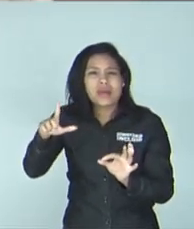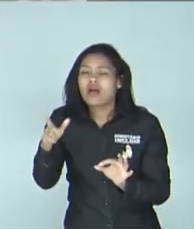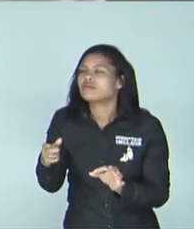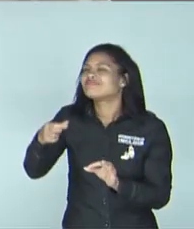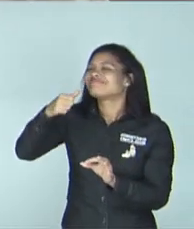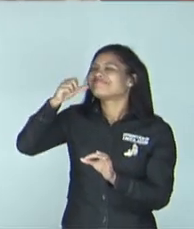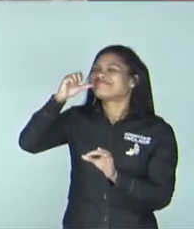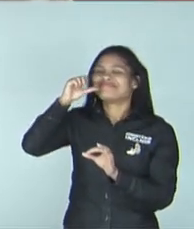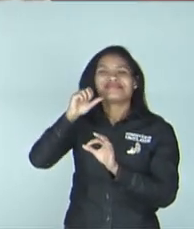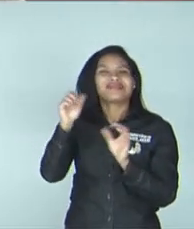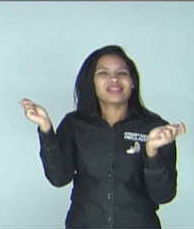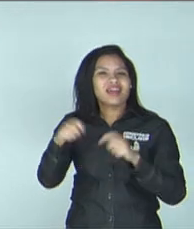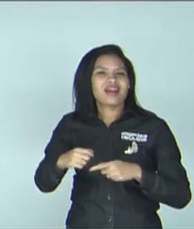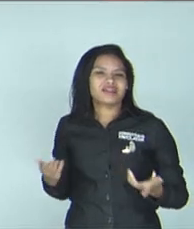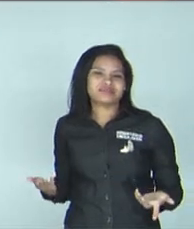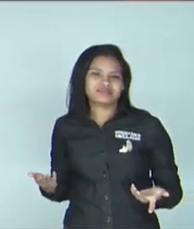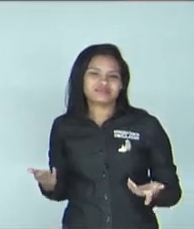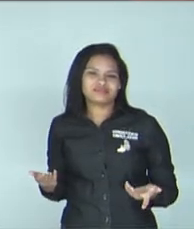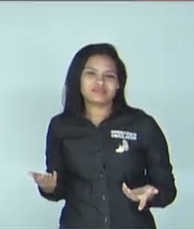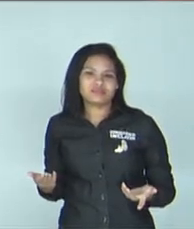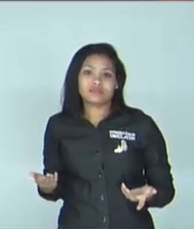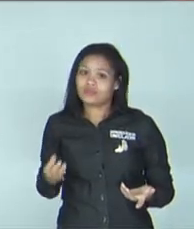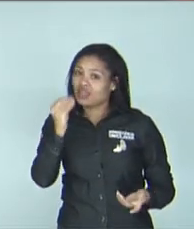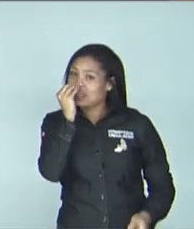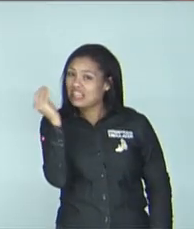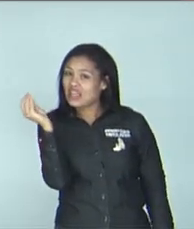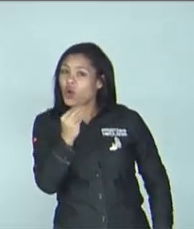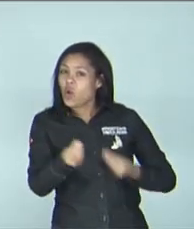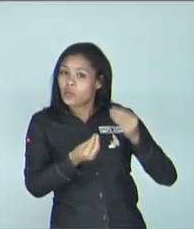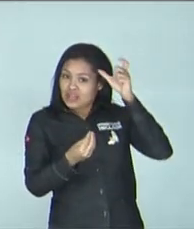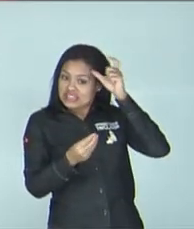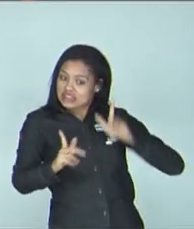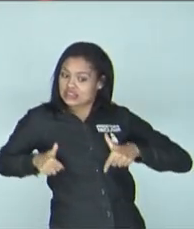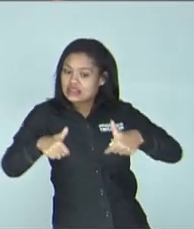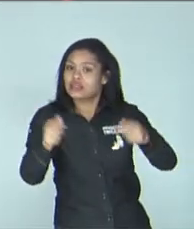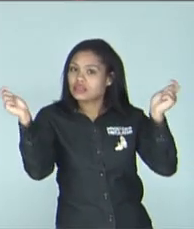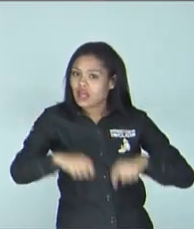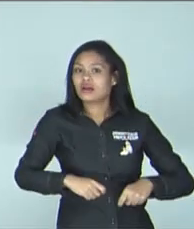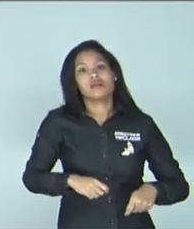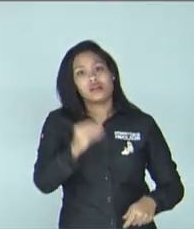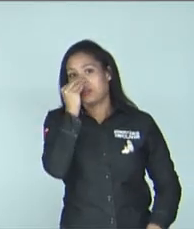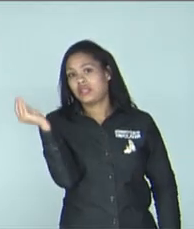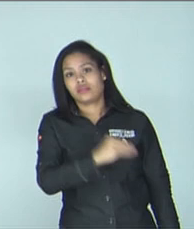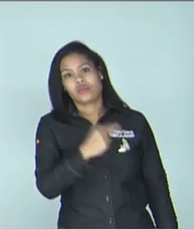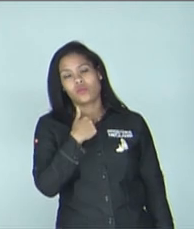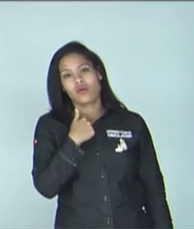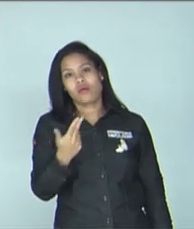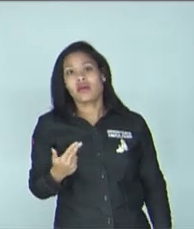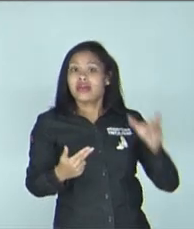de cachaça não cai no chão a ignorar que o diabo está agindo esse mundo é uma besteira ele